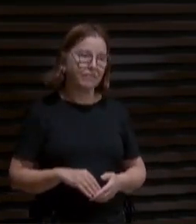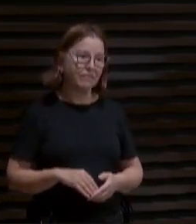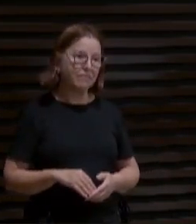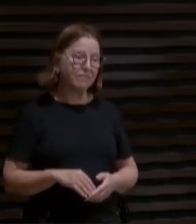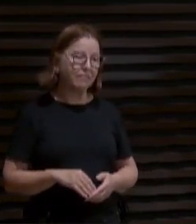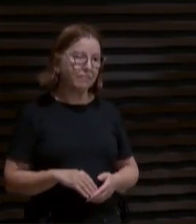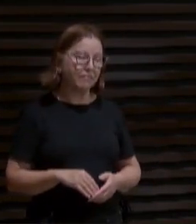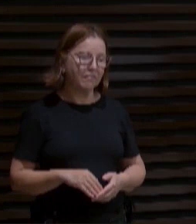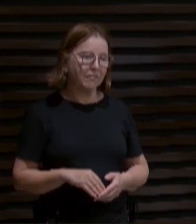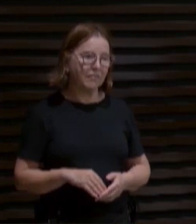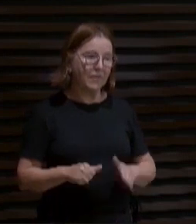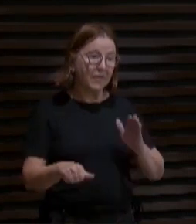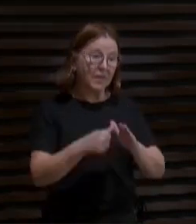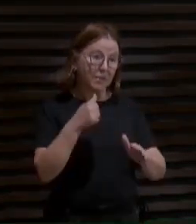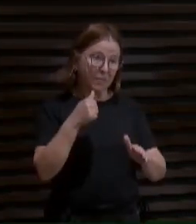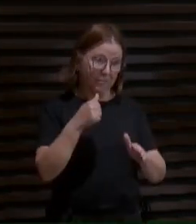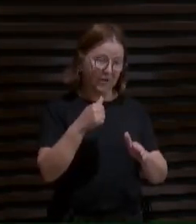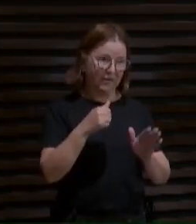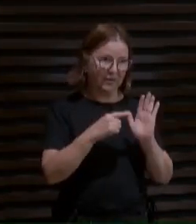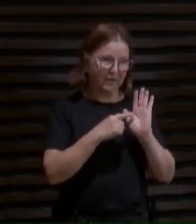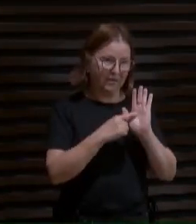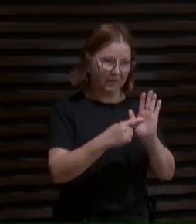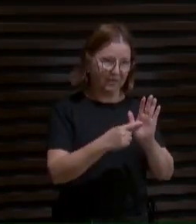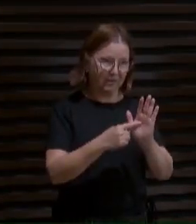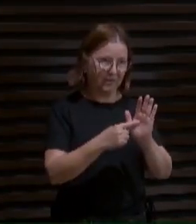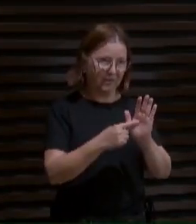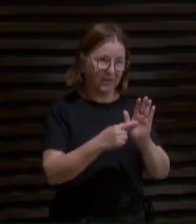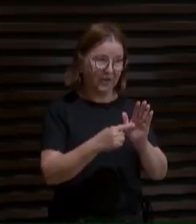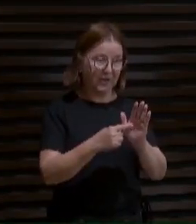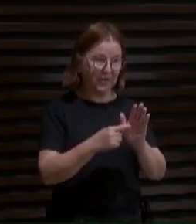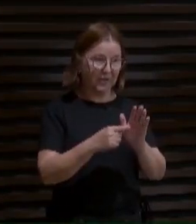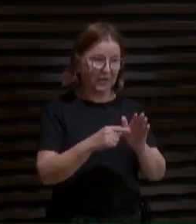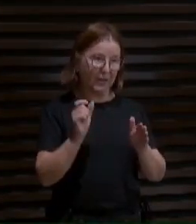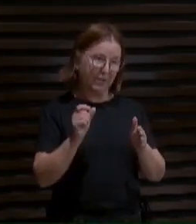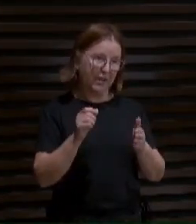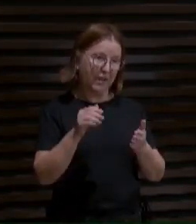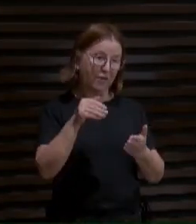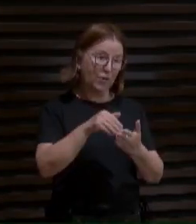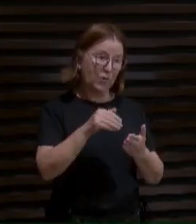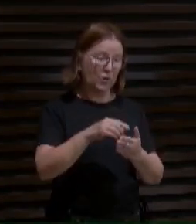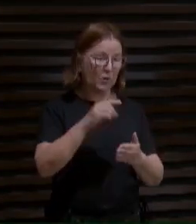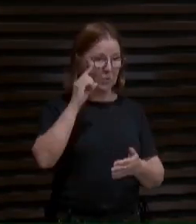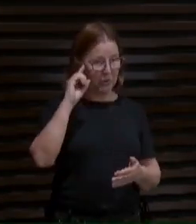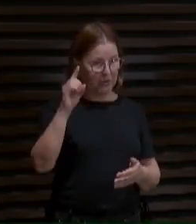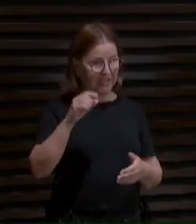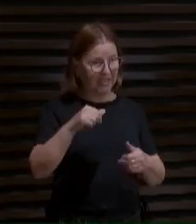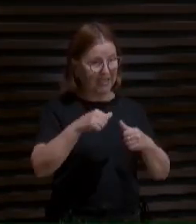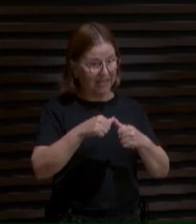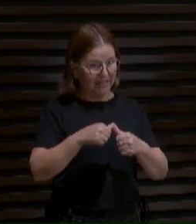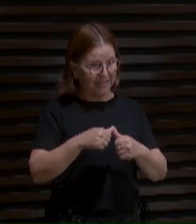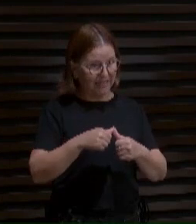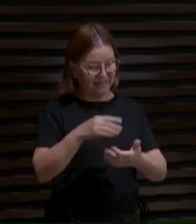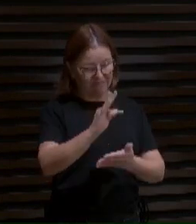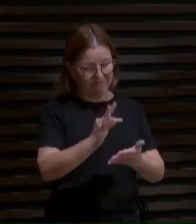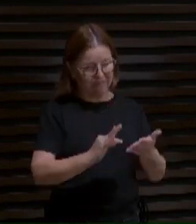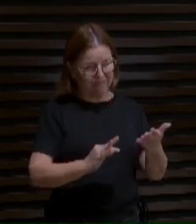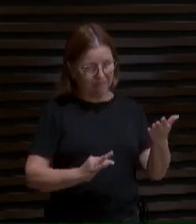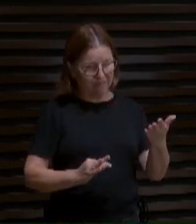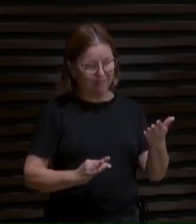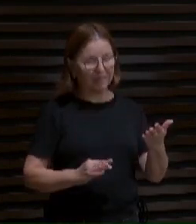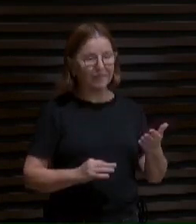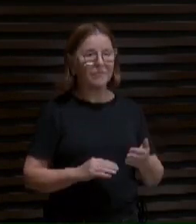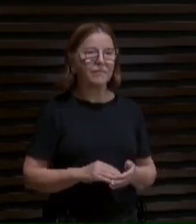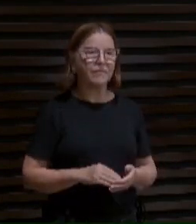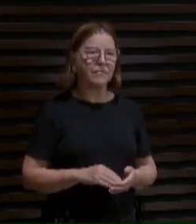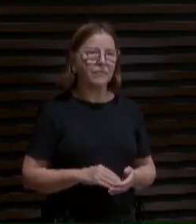primeira vez que aparece os últimos dias, é exatamente neste contexto. Porque